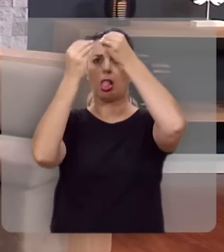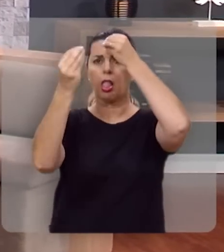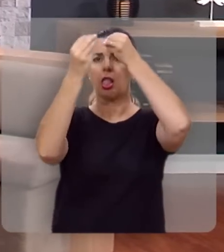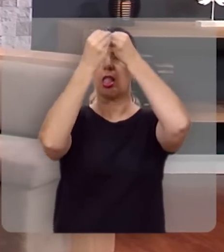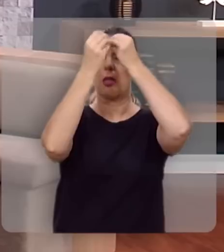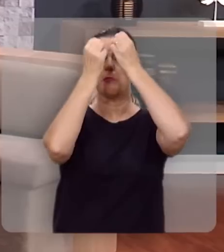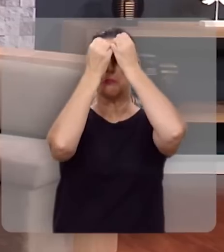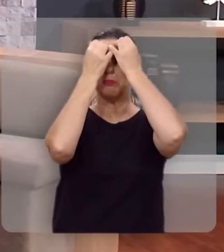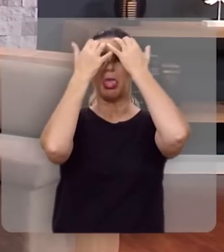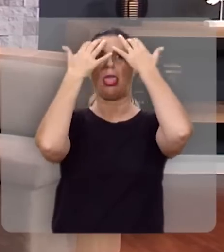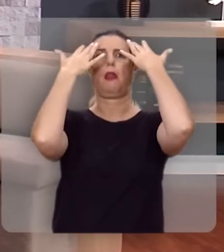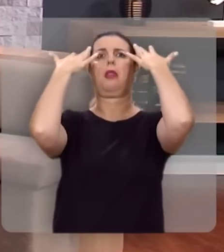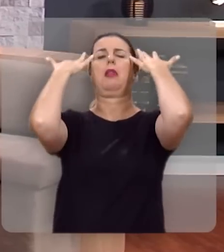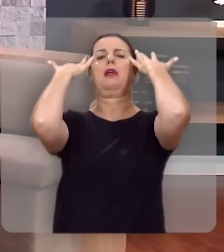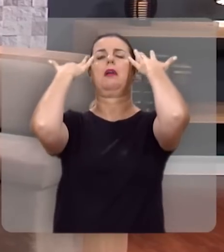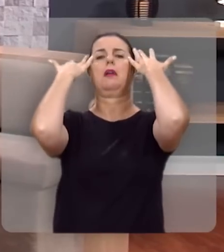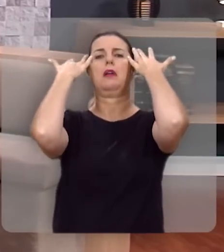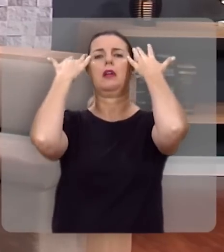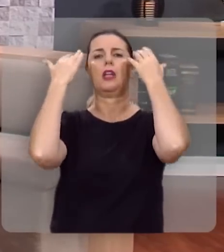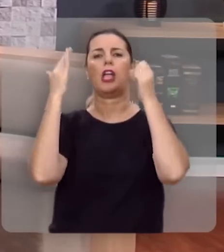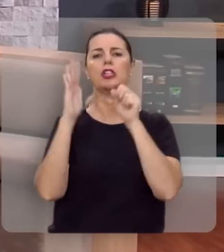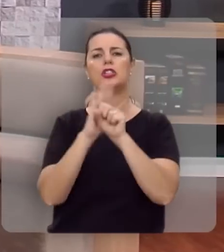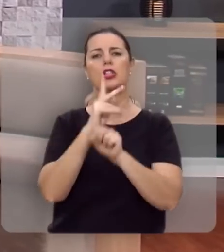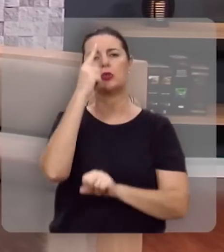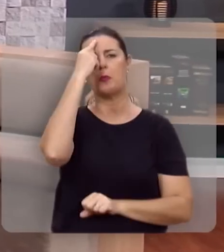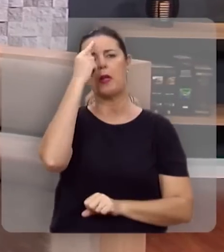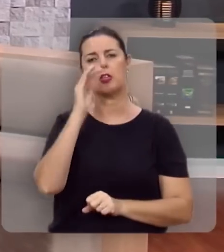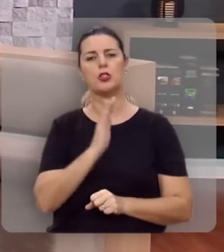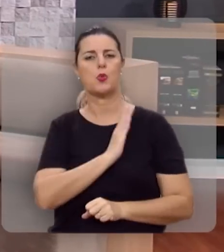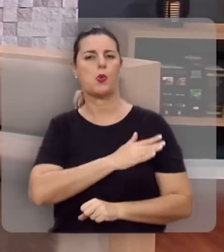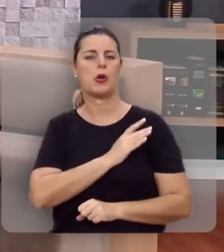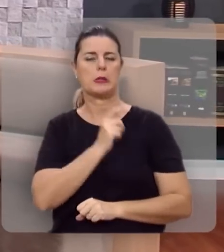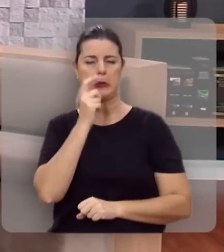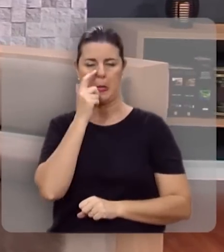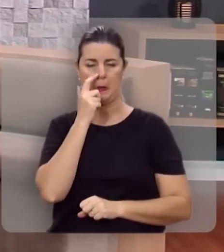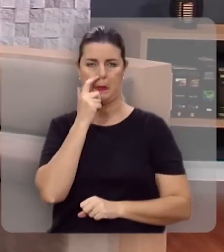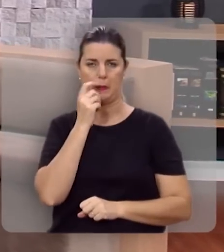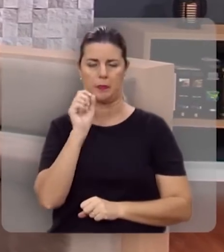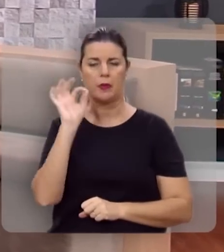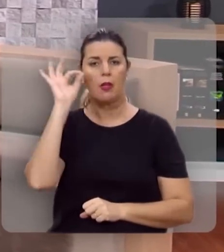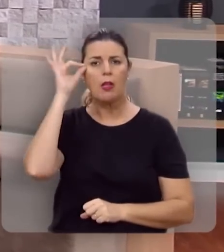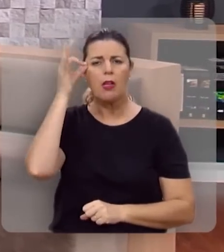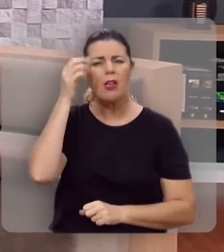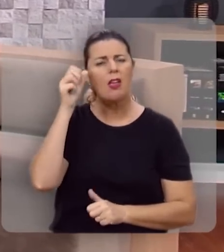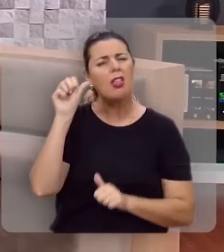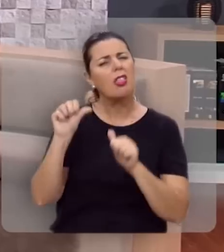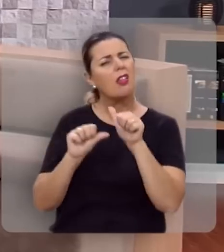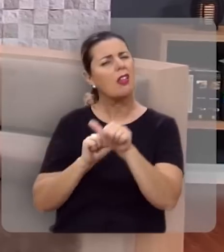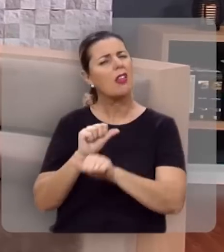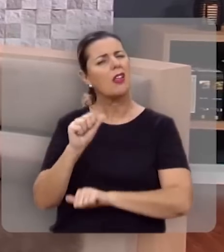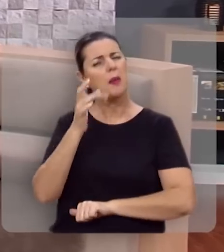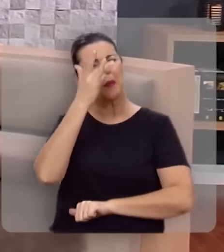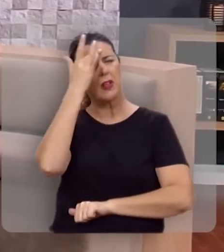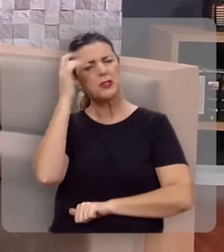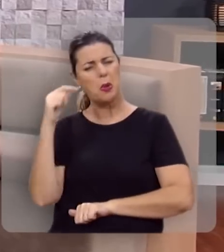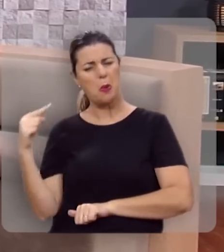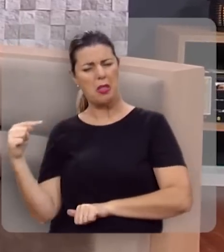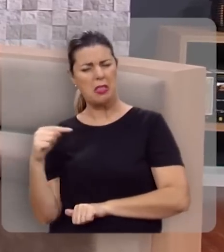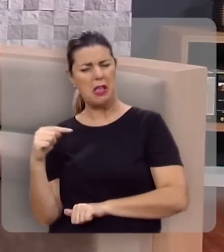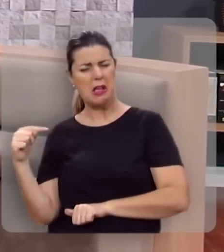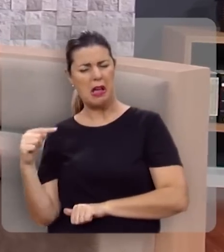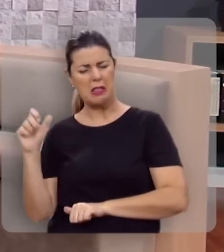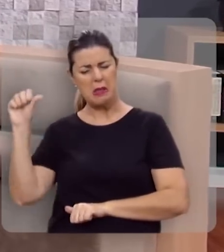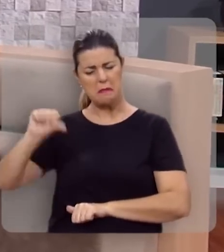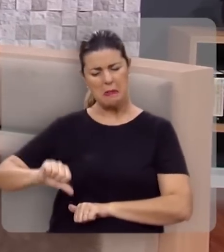ali contaminando, poluindo o seu coração, a sua mente. E de repente você vai se tornando uma pessoa negativa,